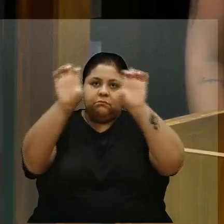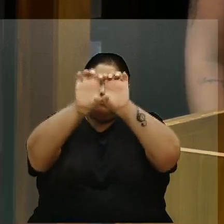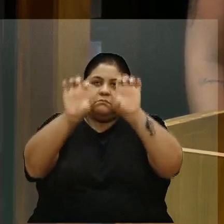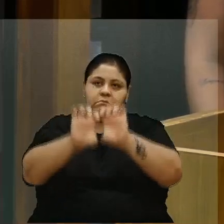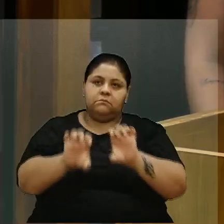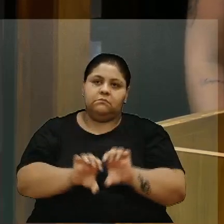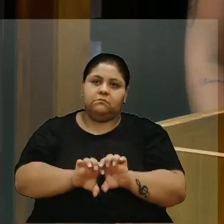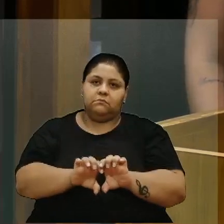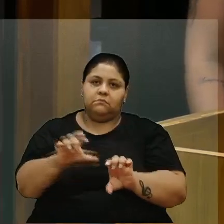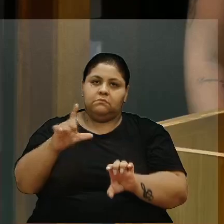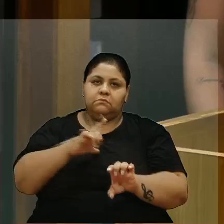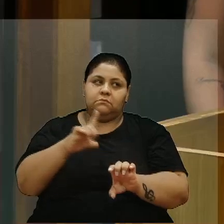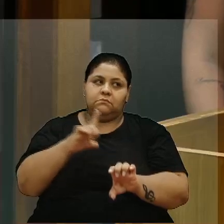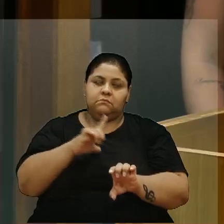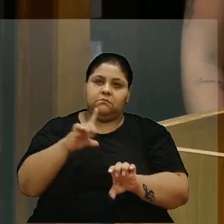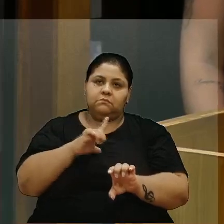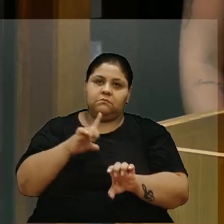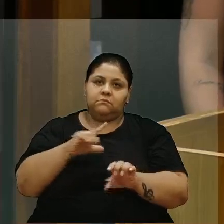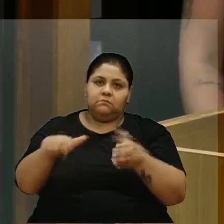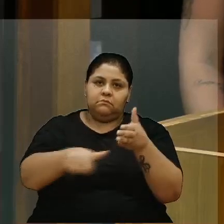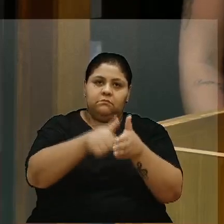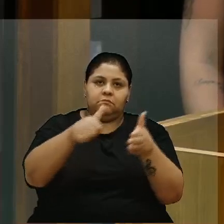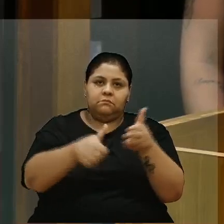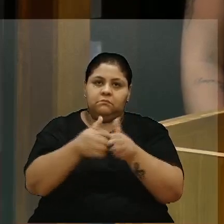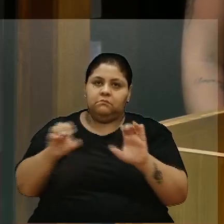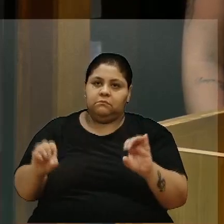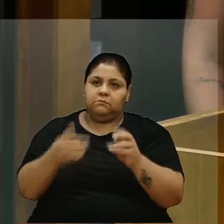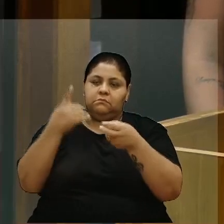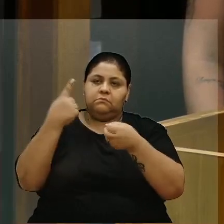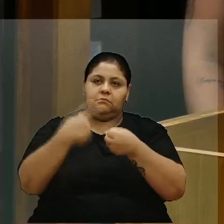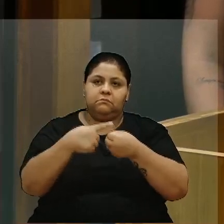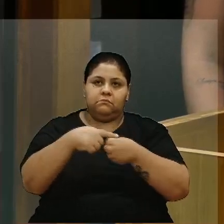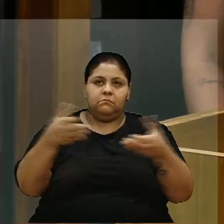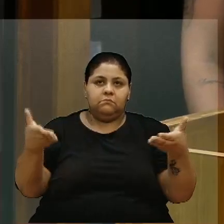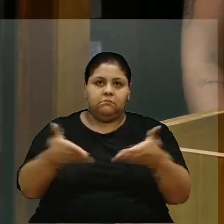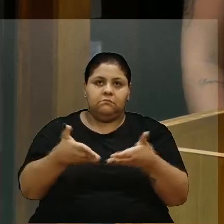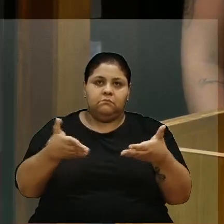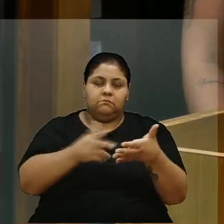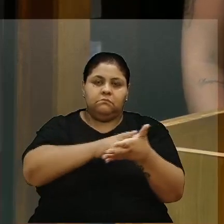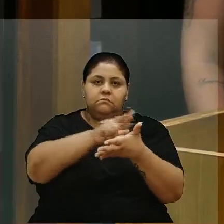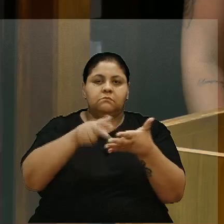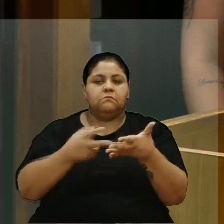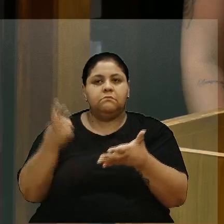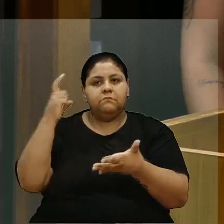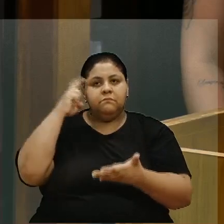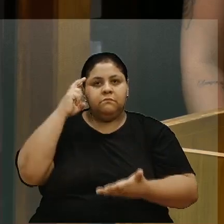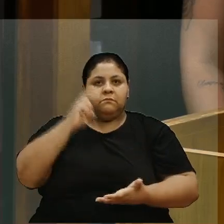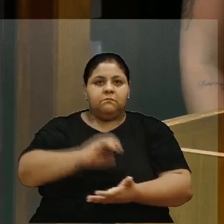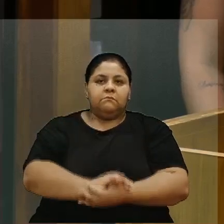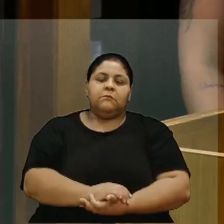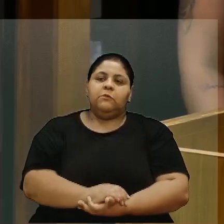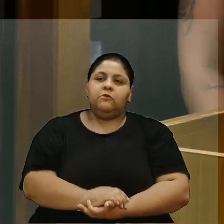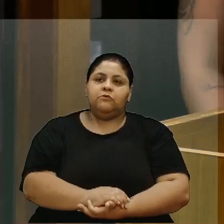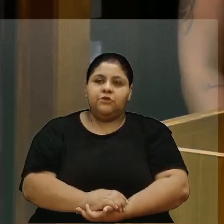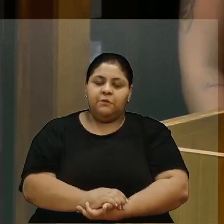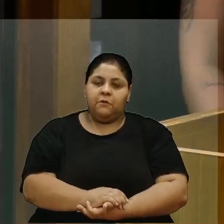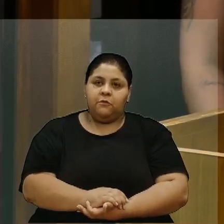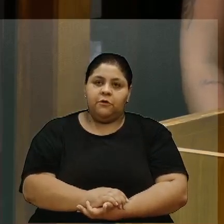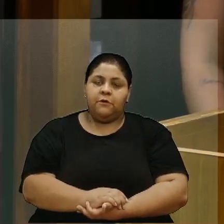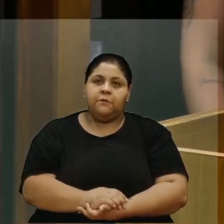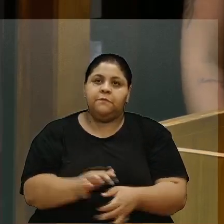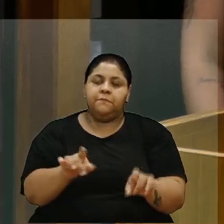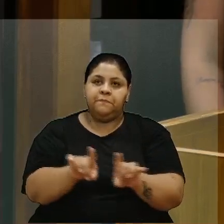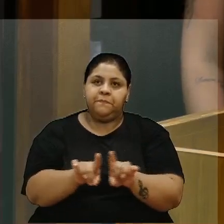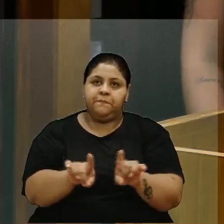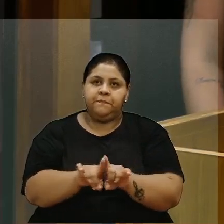infraestruturas, teremos um dos melhores eventos da nossa cidade, que hoje é multicultural. O apoio precisa também vir